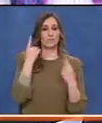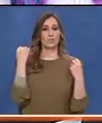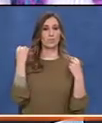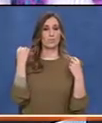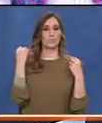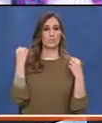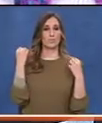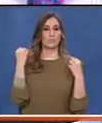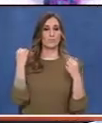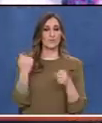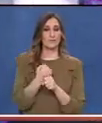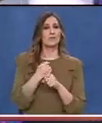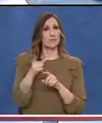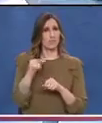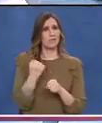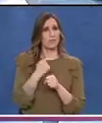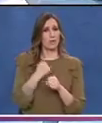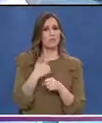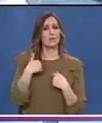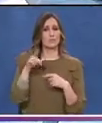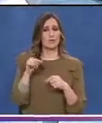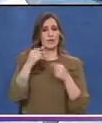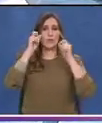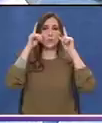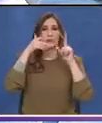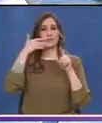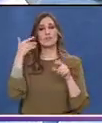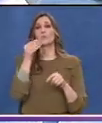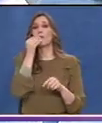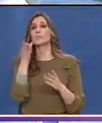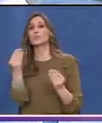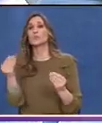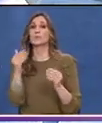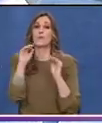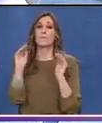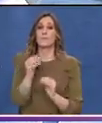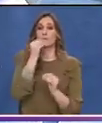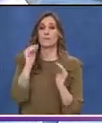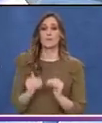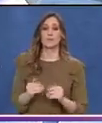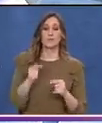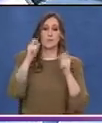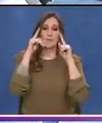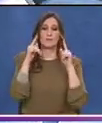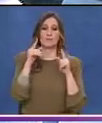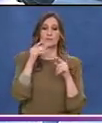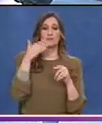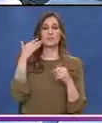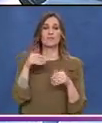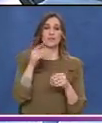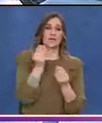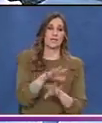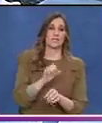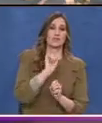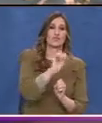também vai fazer então eu também acorda cedo como os tanto olha eu acorde cedo mas eu tenho que levar os miúdos